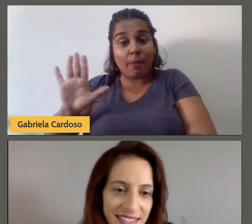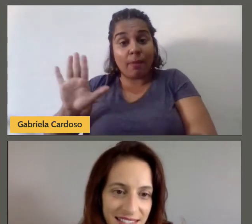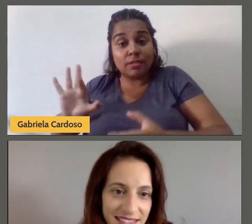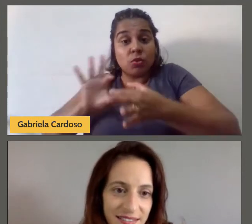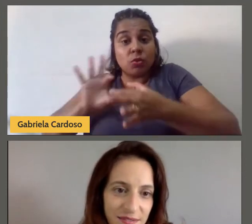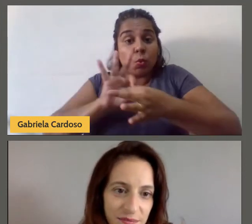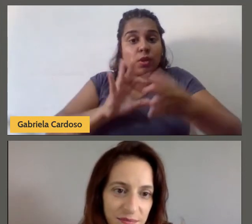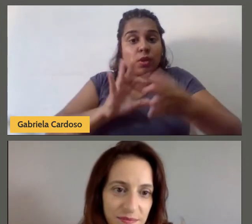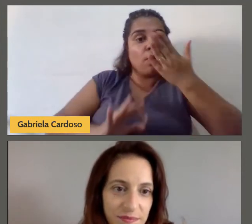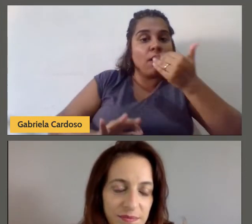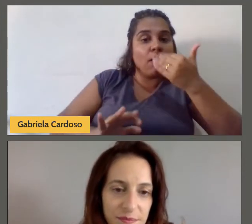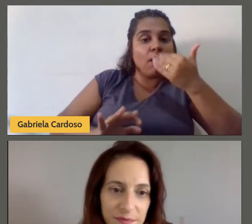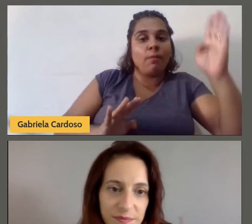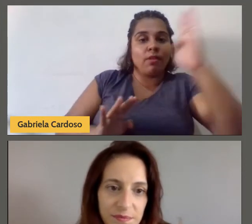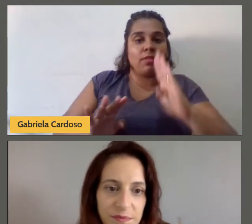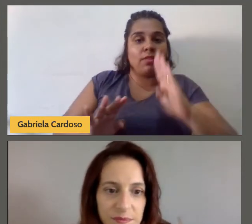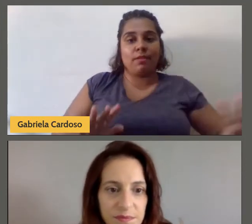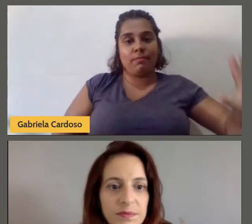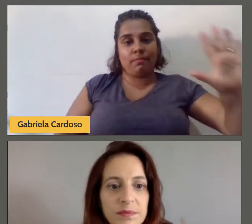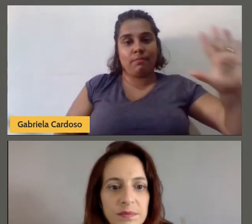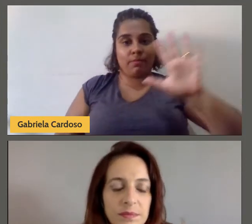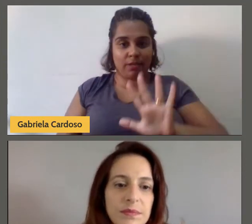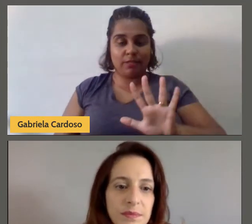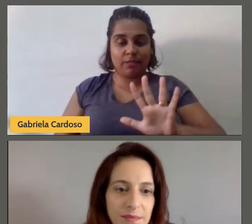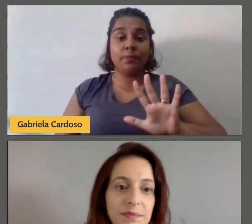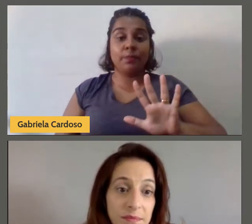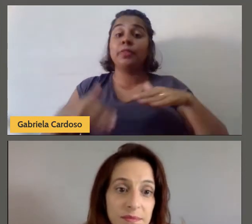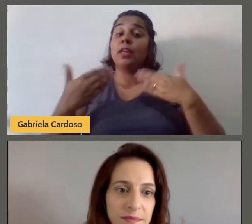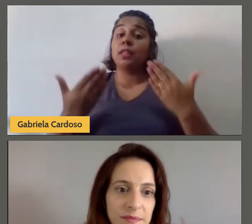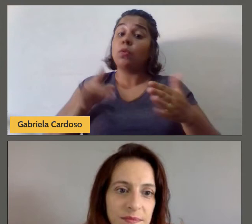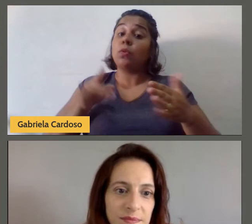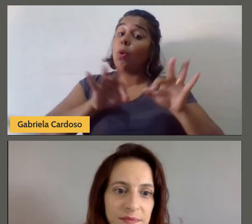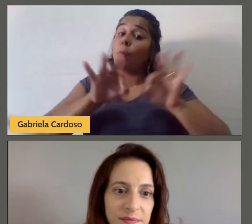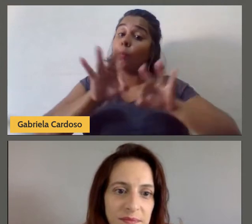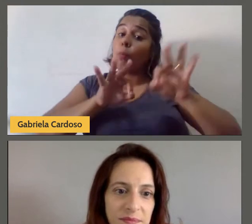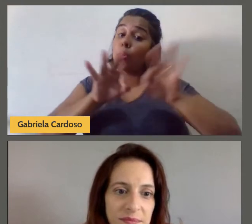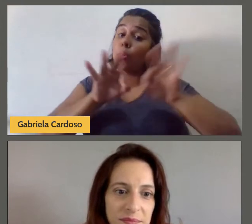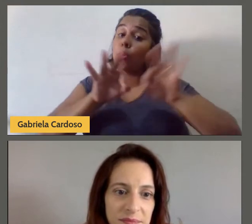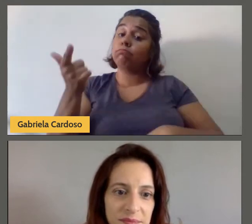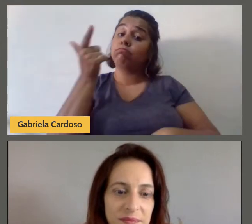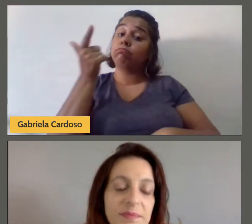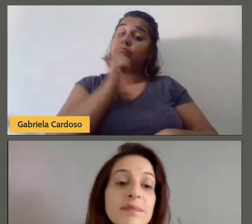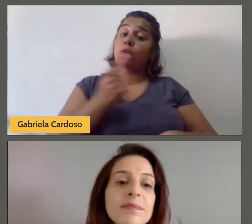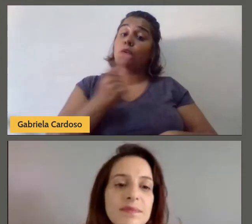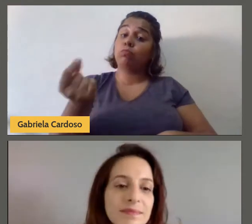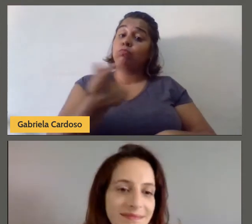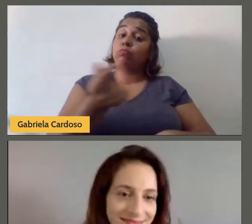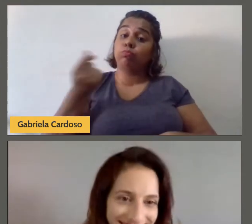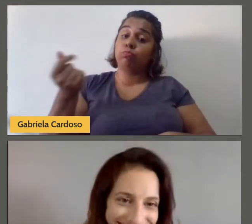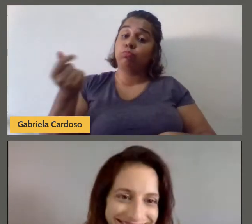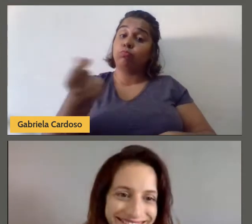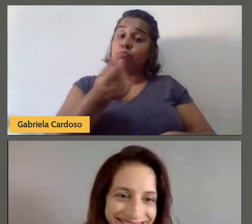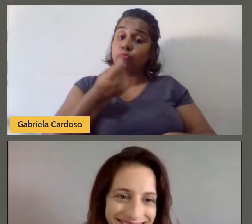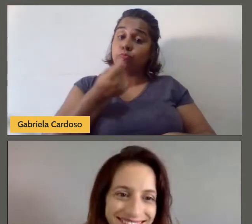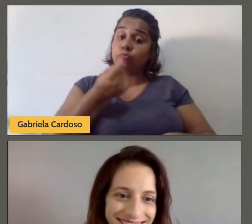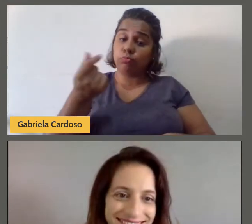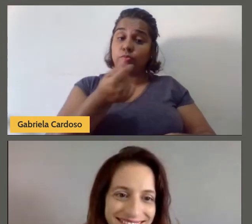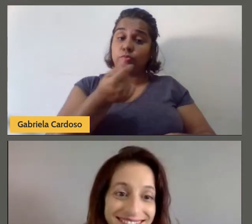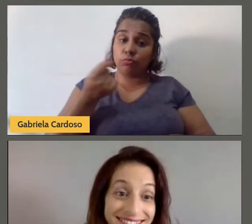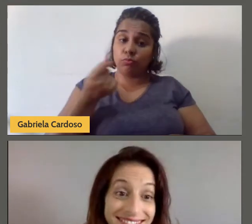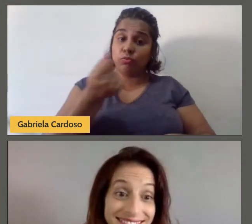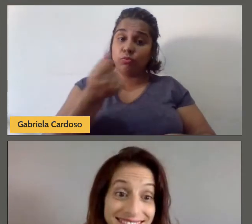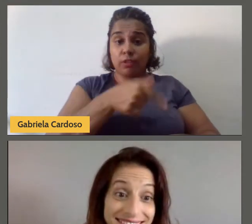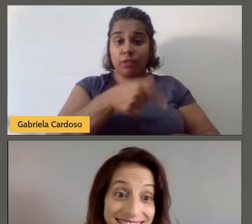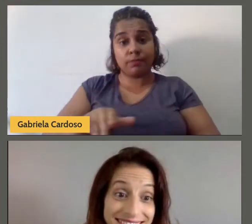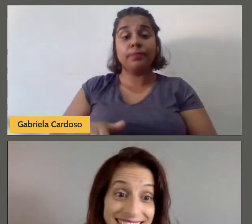brasileira. E é um projeto de geração de renda. Então, a ideia é que parte da renda gerada das vendas dessas arepas, que estão acontecendo,